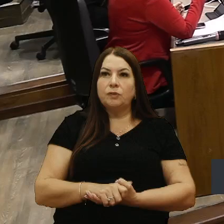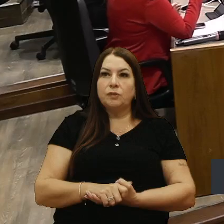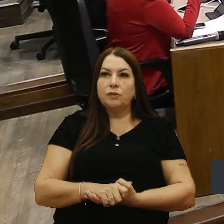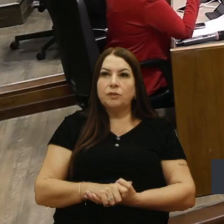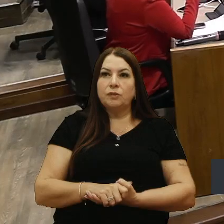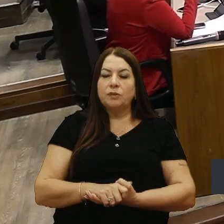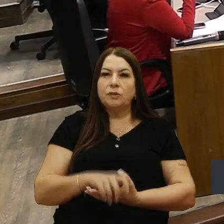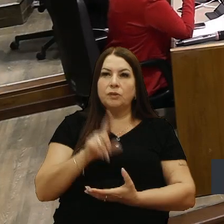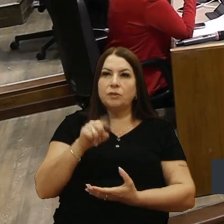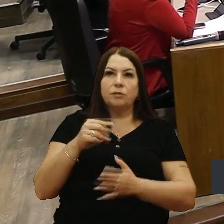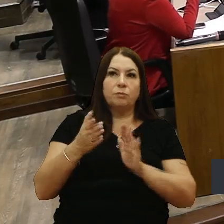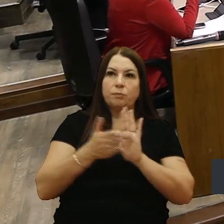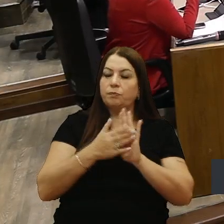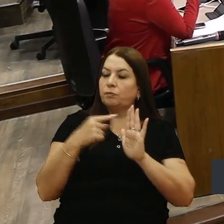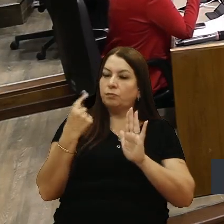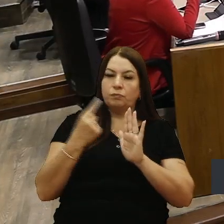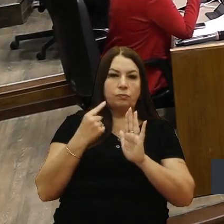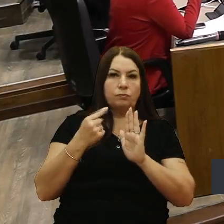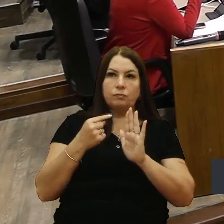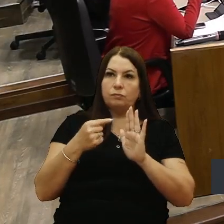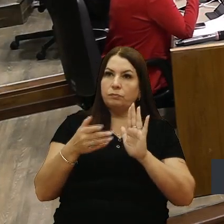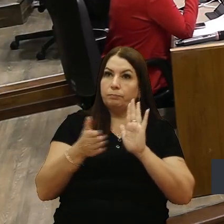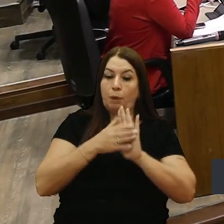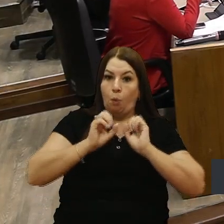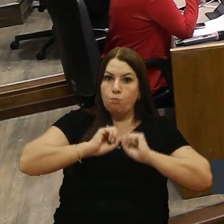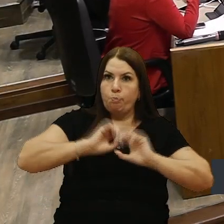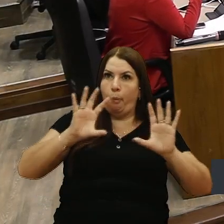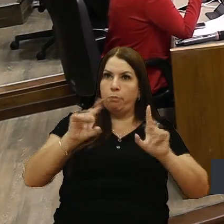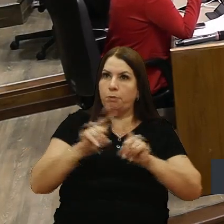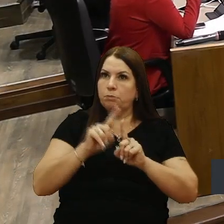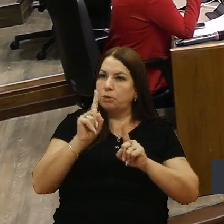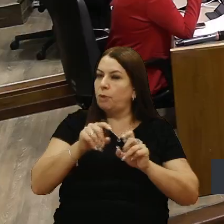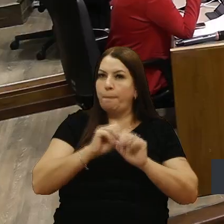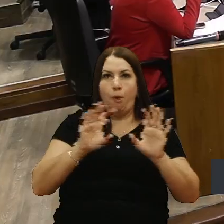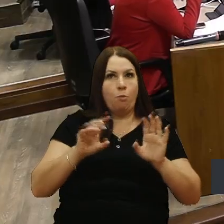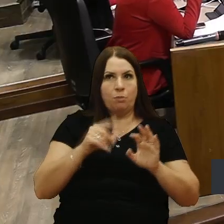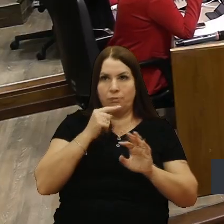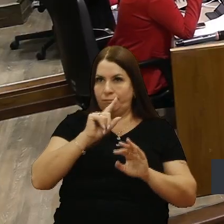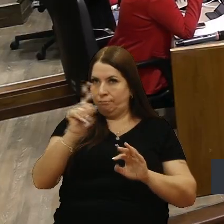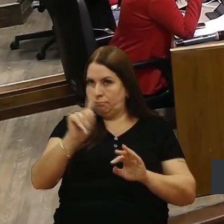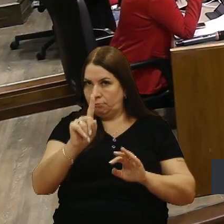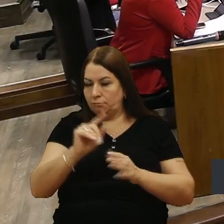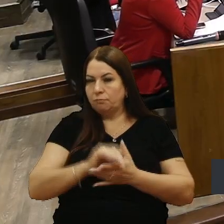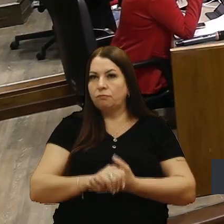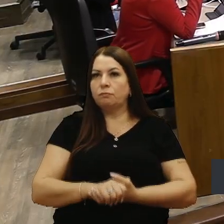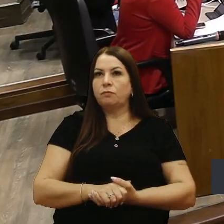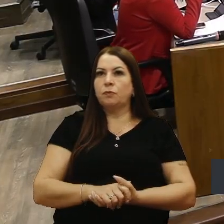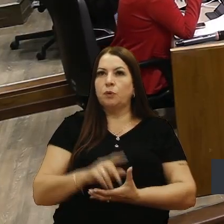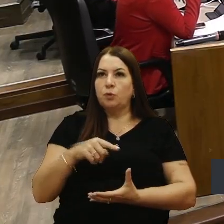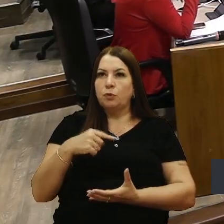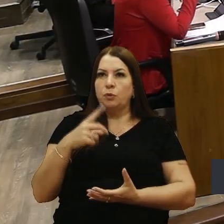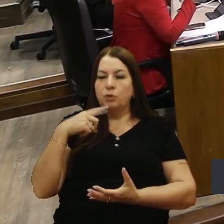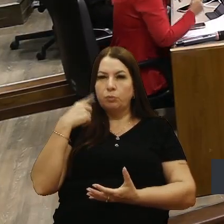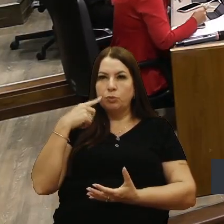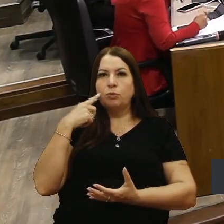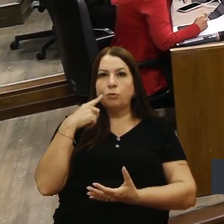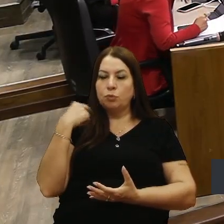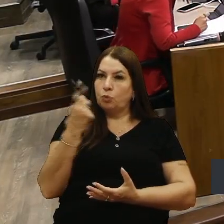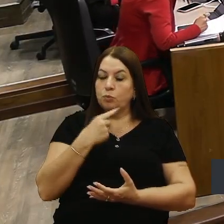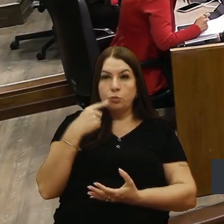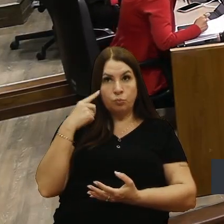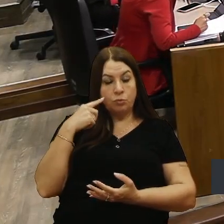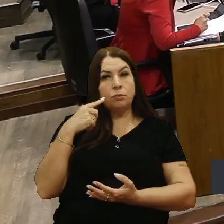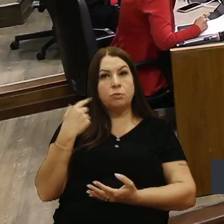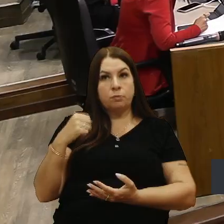Isso não é uma pauta única, isso é uma pauta bomba, né? E não é bomba d'água. Nossos deputados